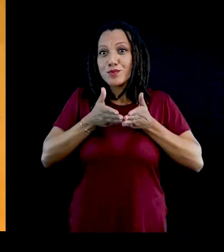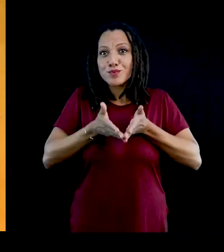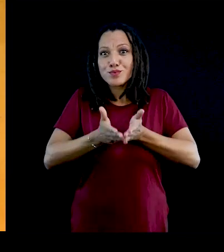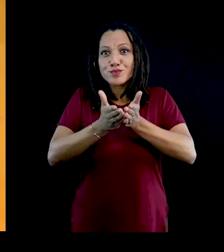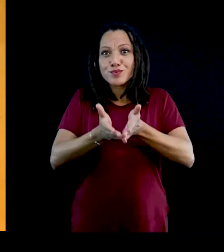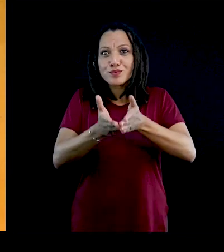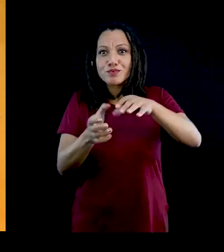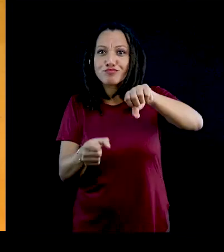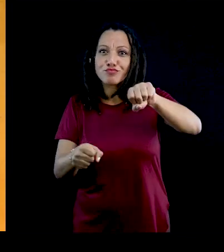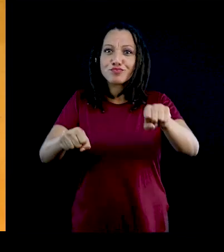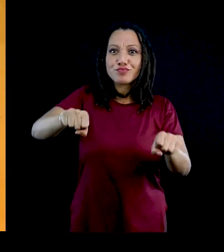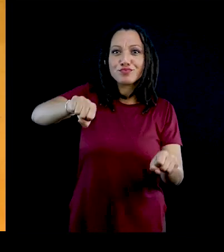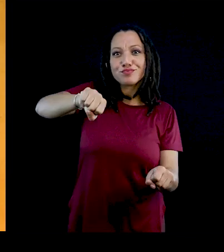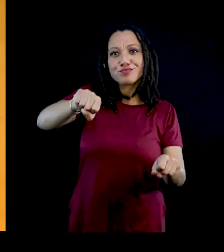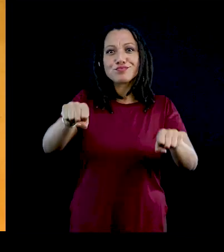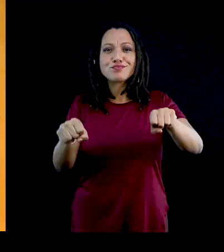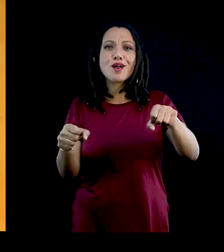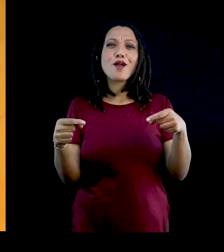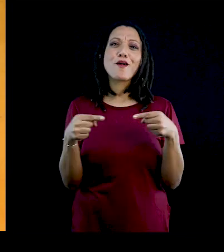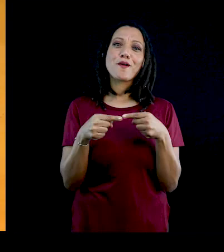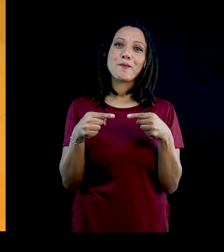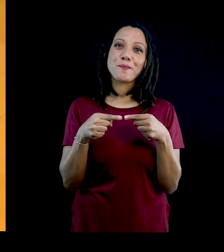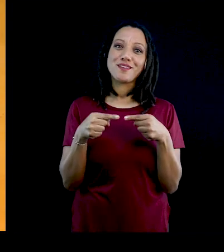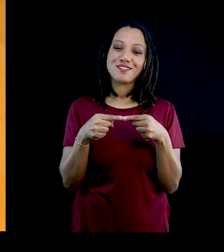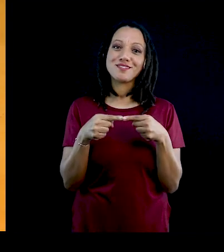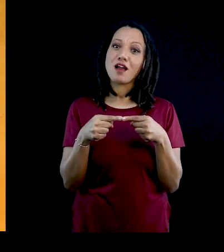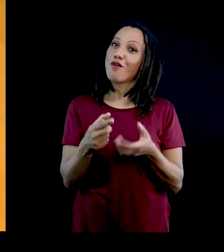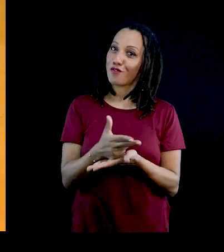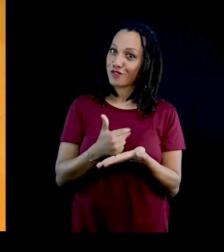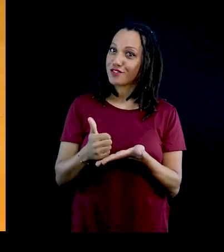dessa para ele, uma camiseta de marinheiro.